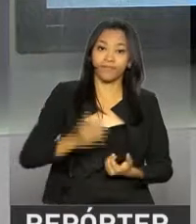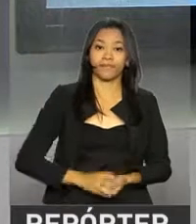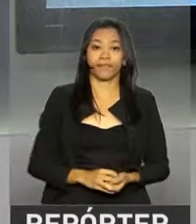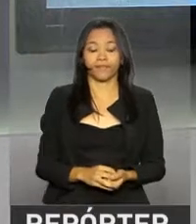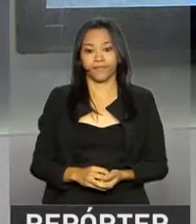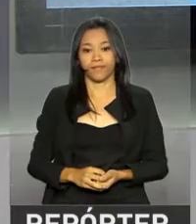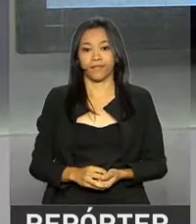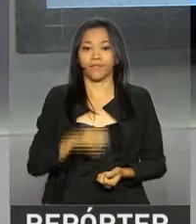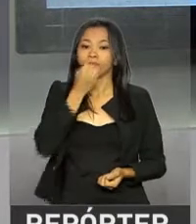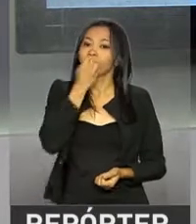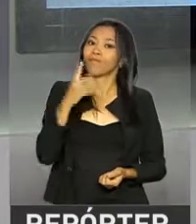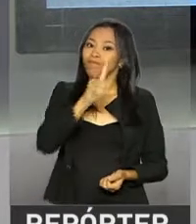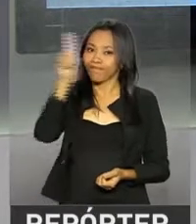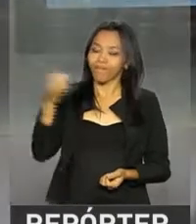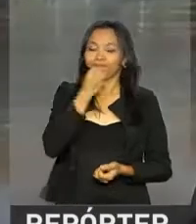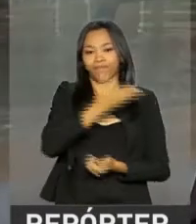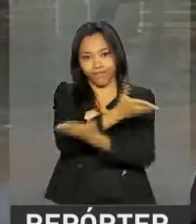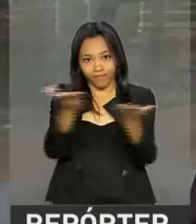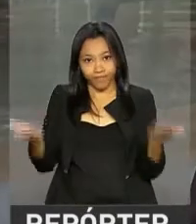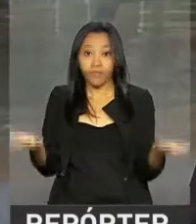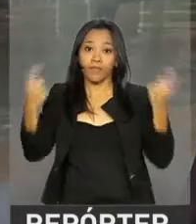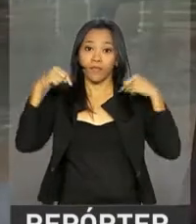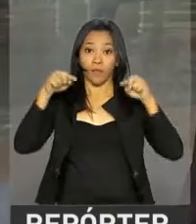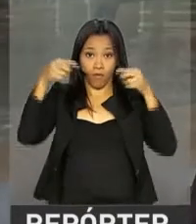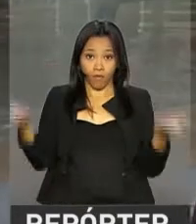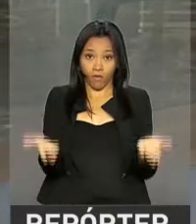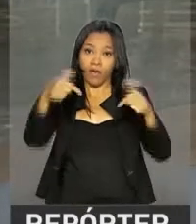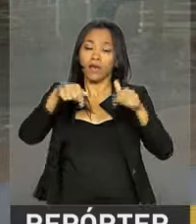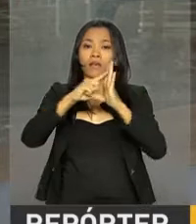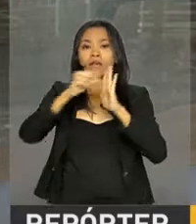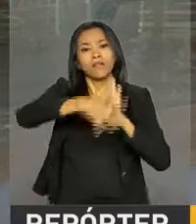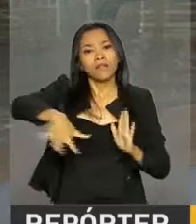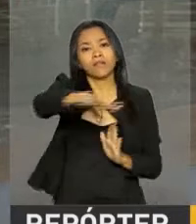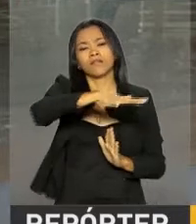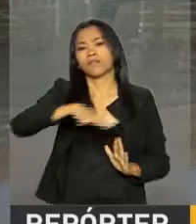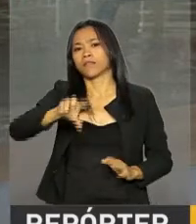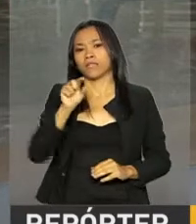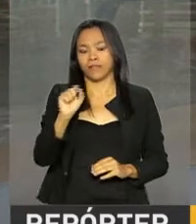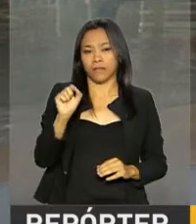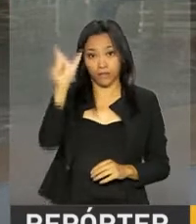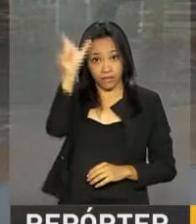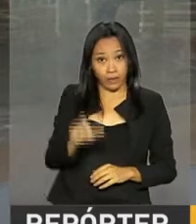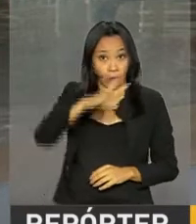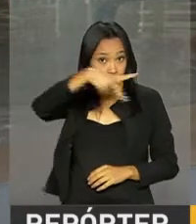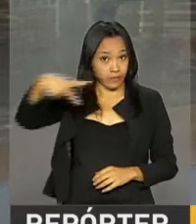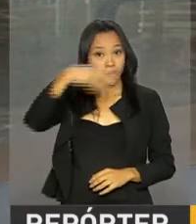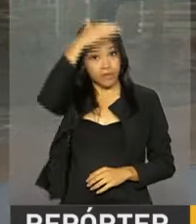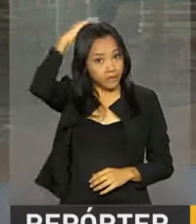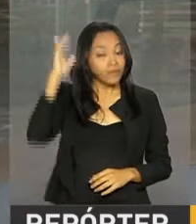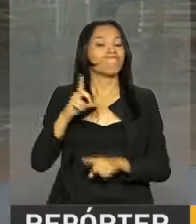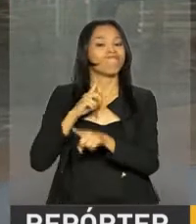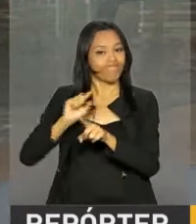bom dia carol bom dia a todos bom hoje aqui no palácio do planalto carol o presidente michel temer se